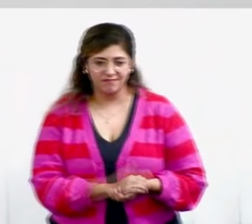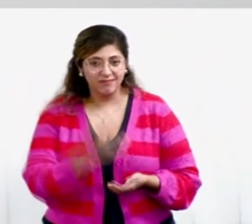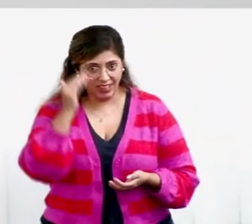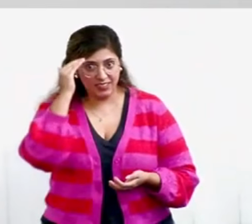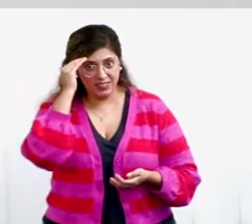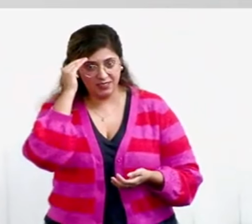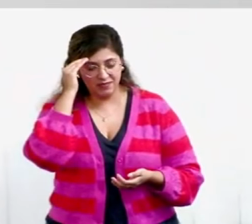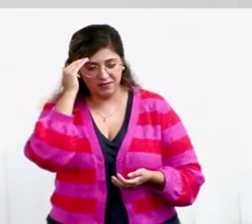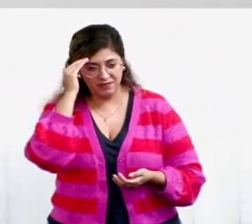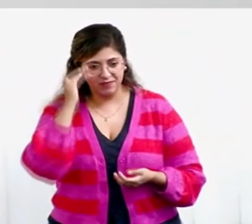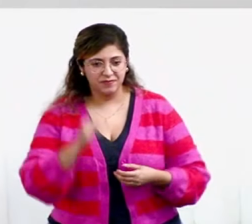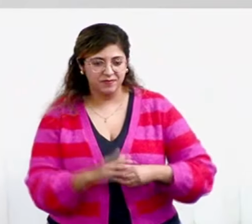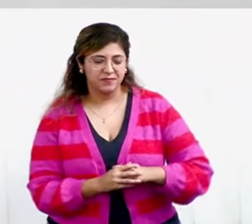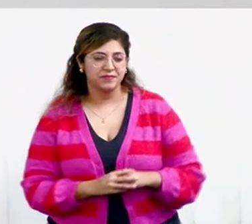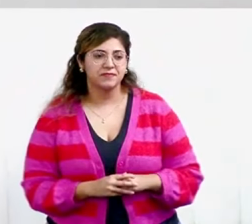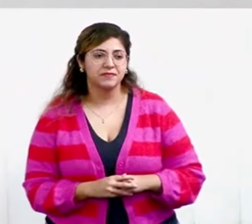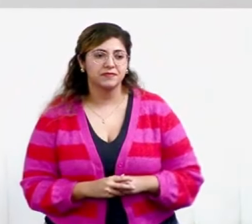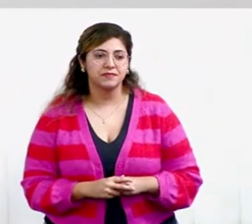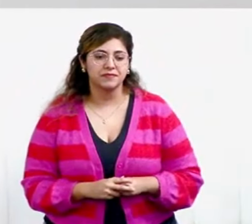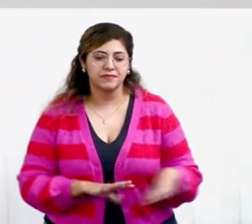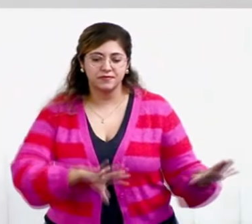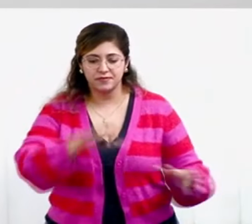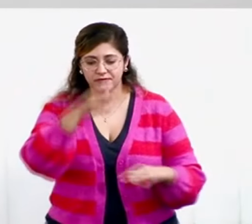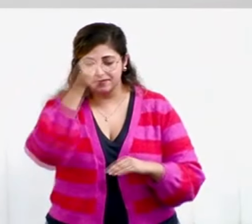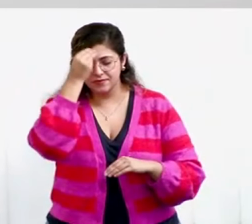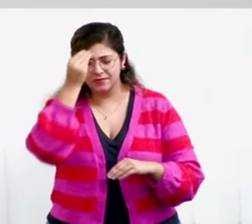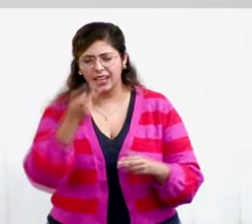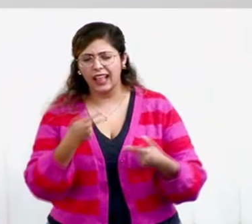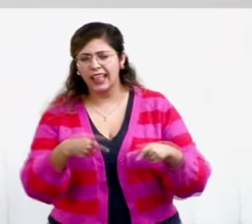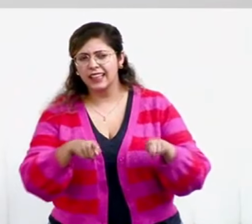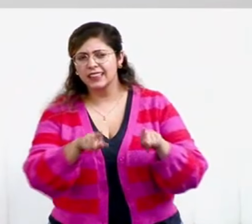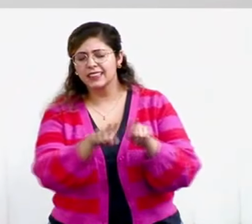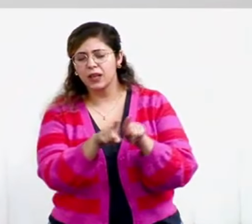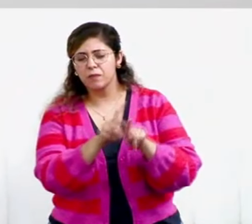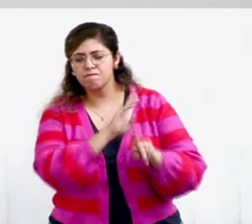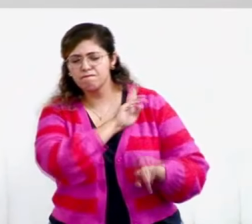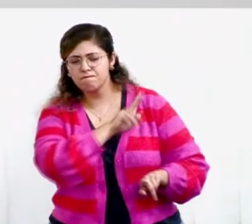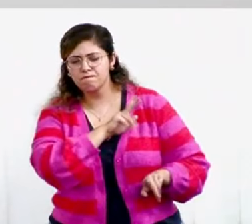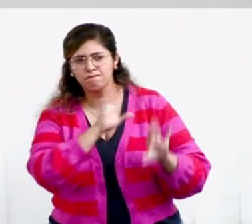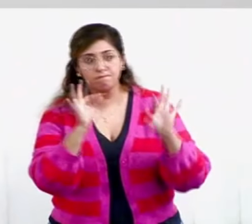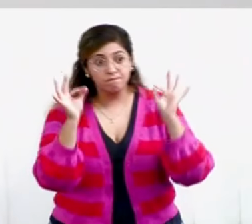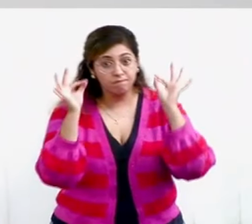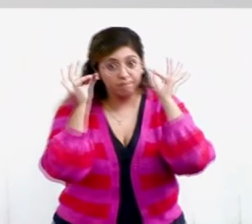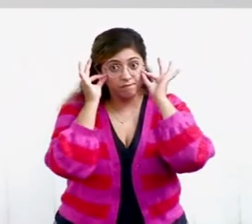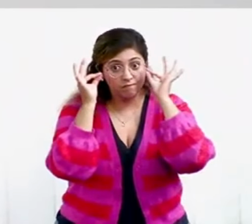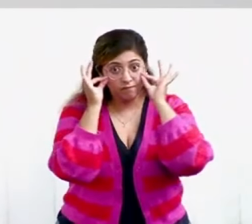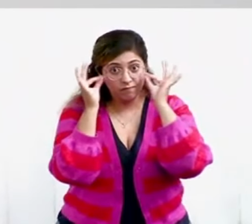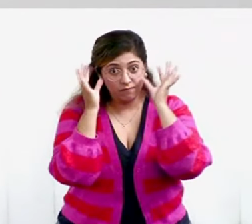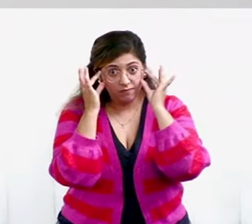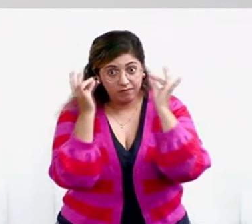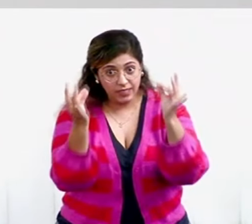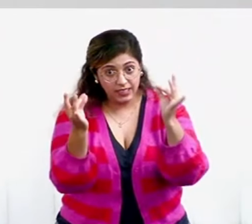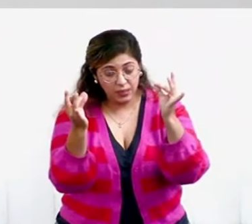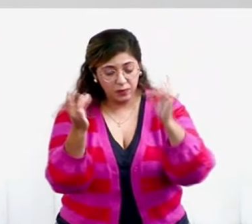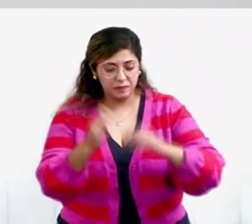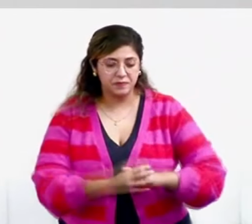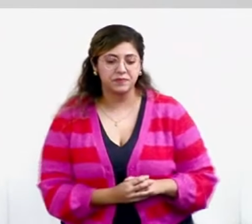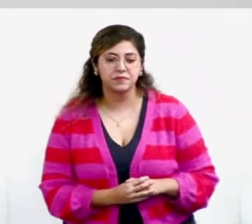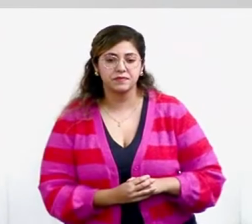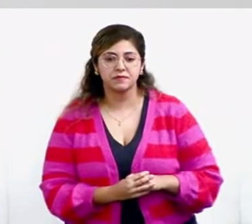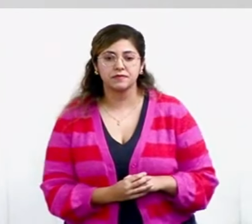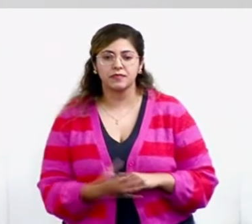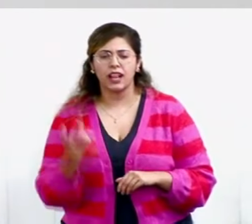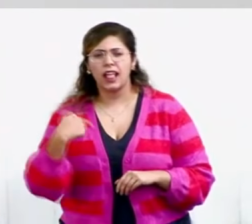empobrece. E Paulo está chamando aqui a atenção, quando olha para a velha natureza,